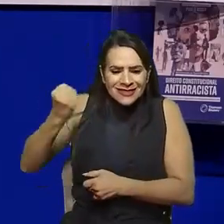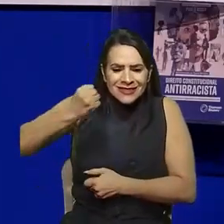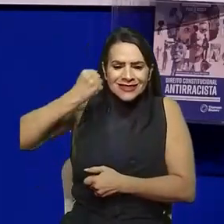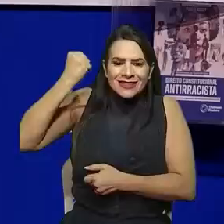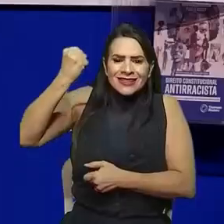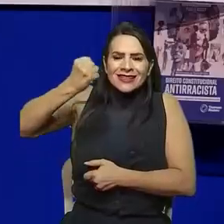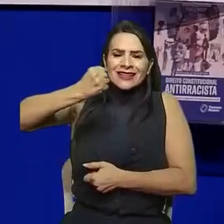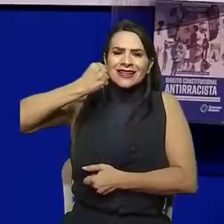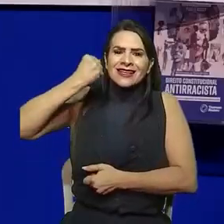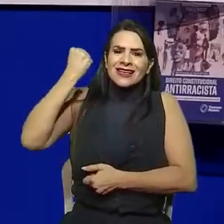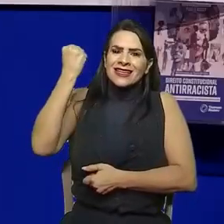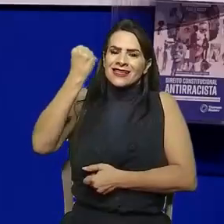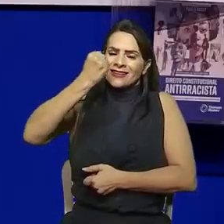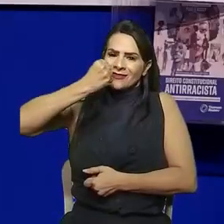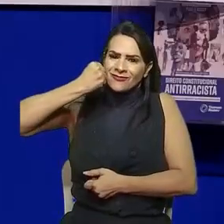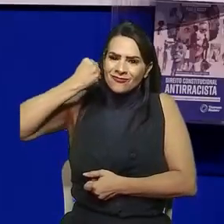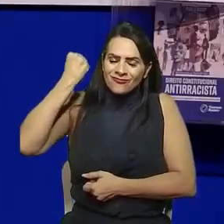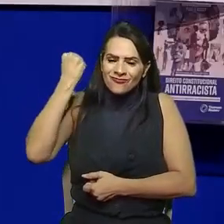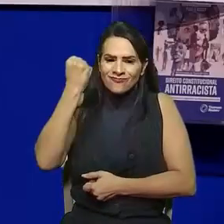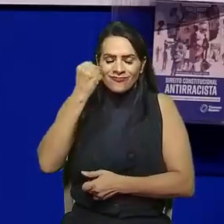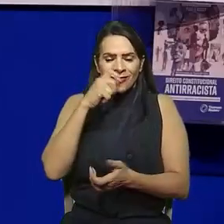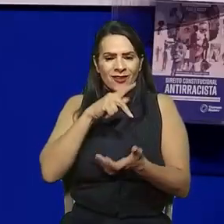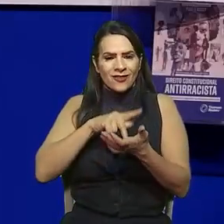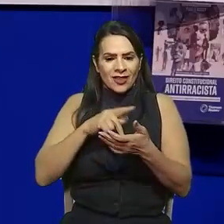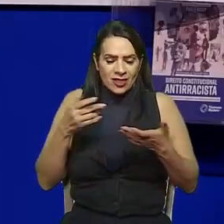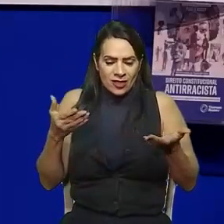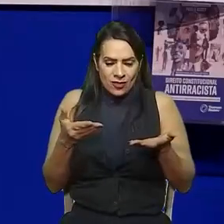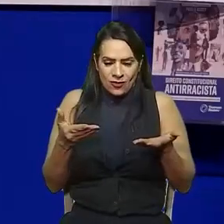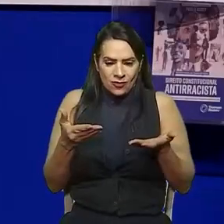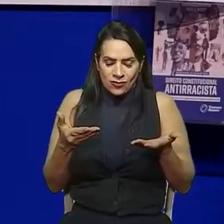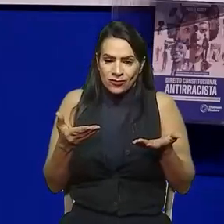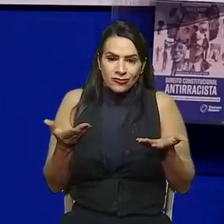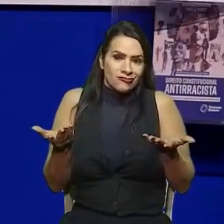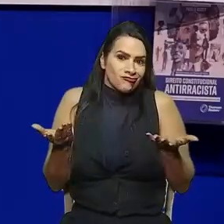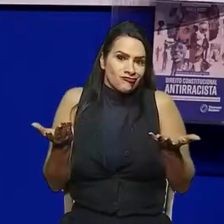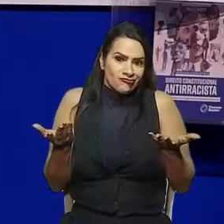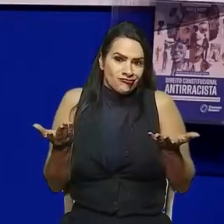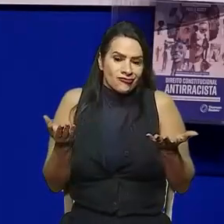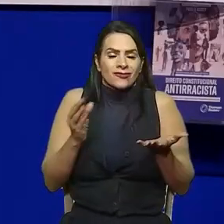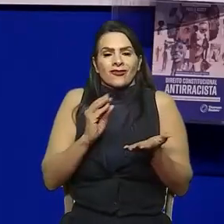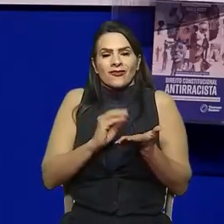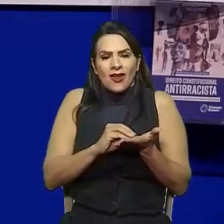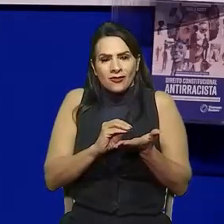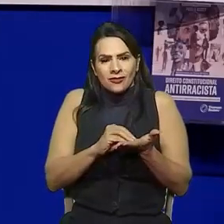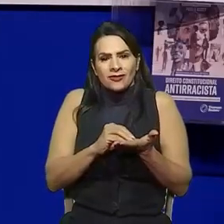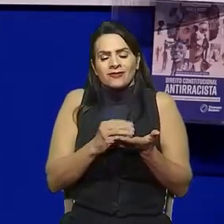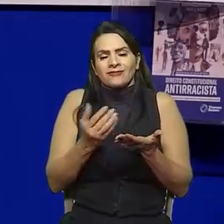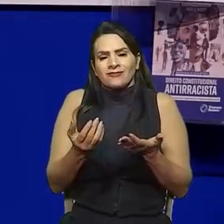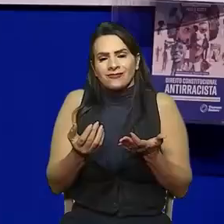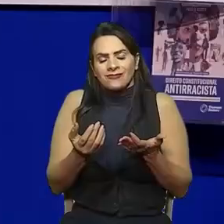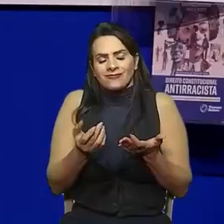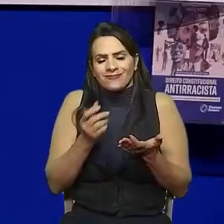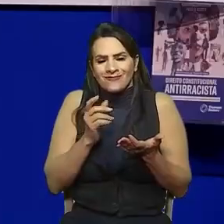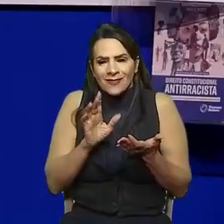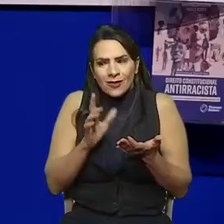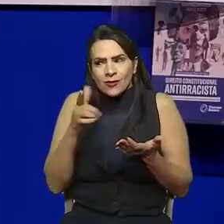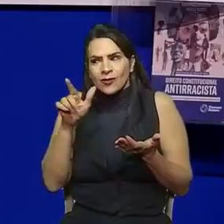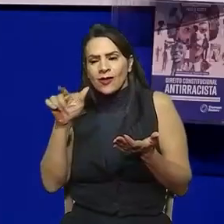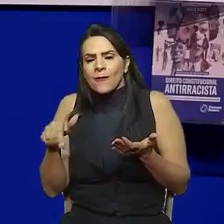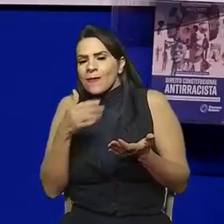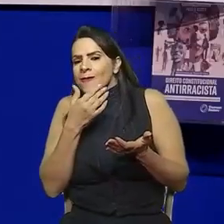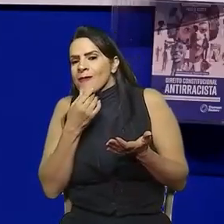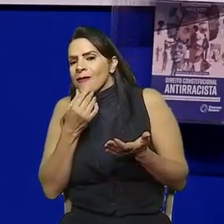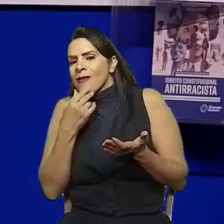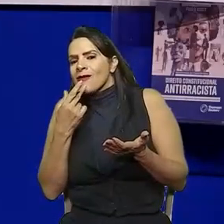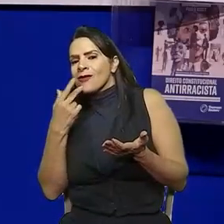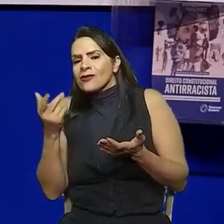né? A verdade é que até hoje eu não fiz. E, por outro lado, o papai disse que só deixava,